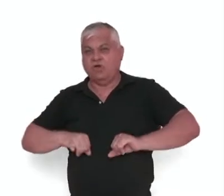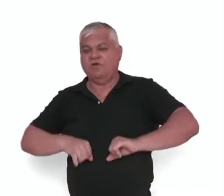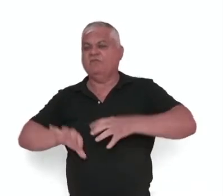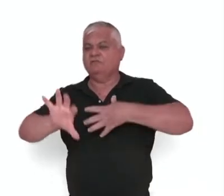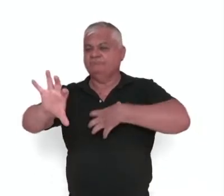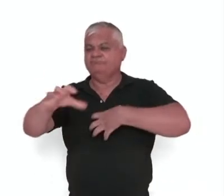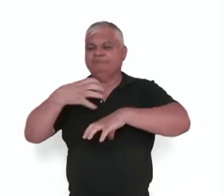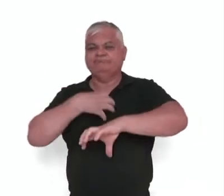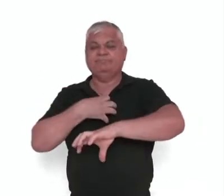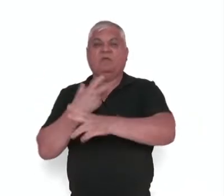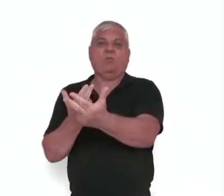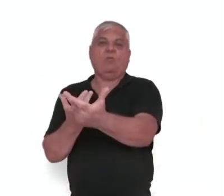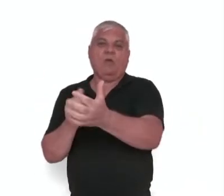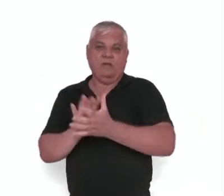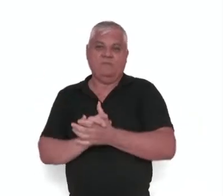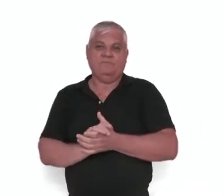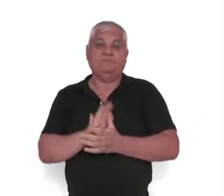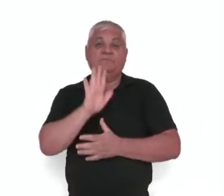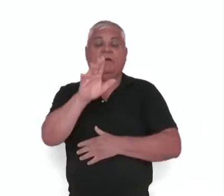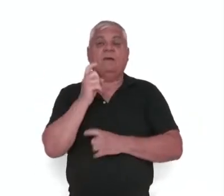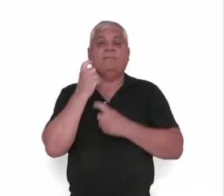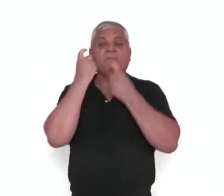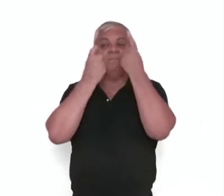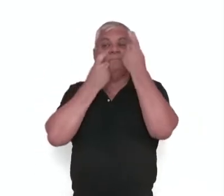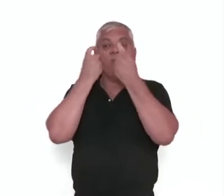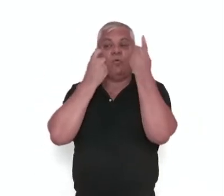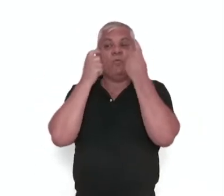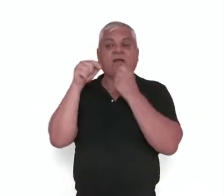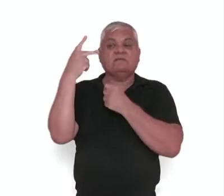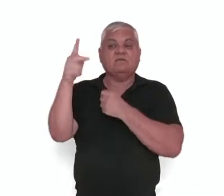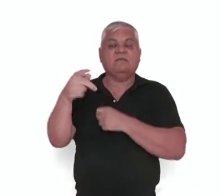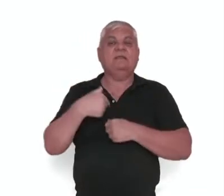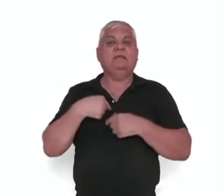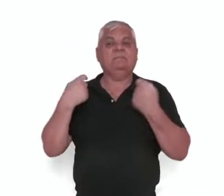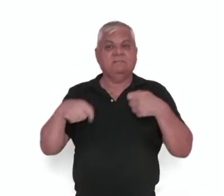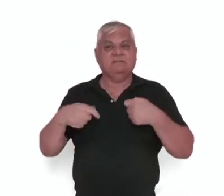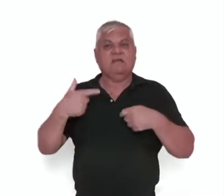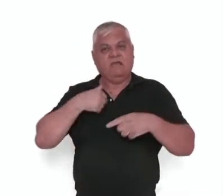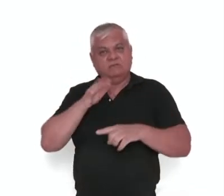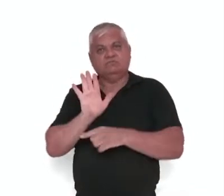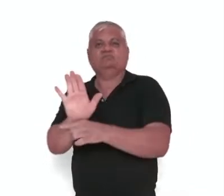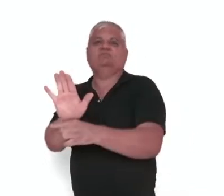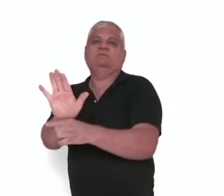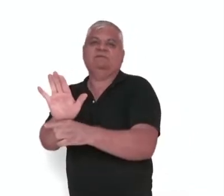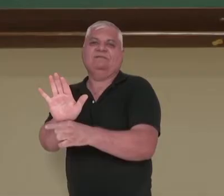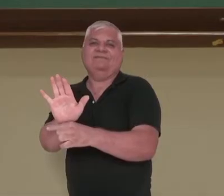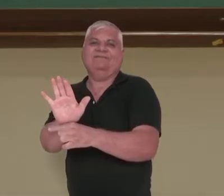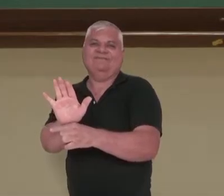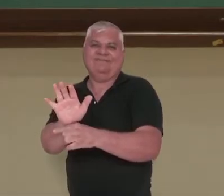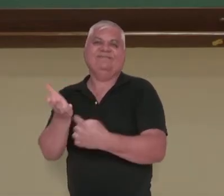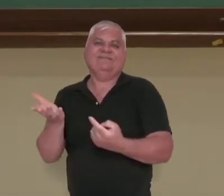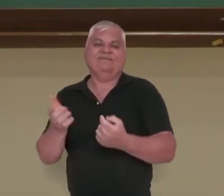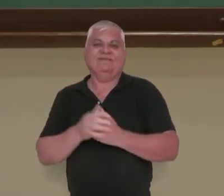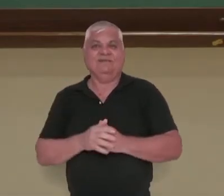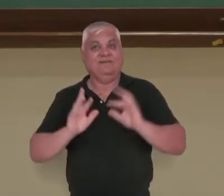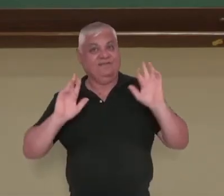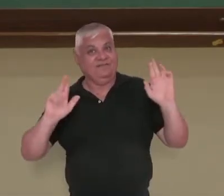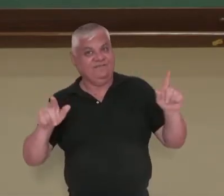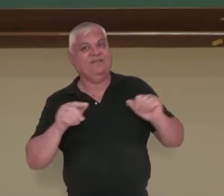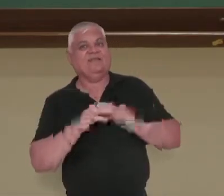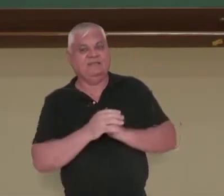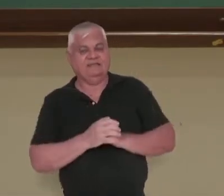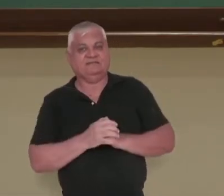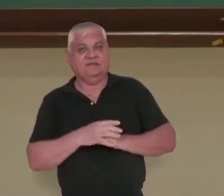Já a preocupação empática é entender o que o outro precisa de você. Então, por isso essa diferenciação. Enquanto